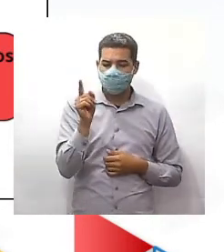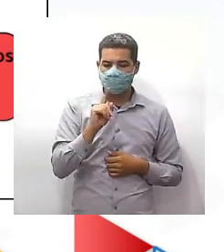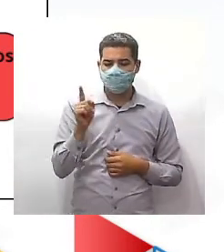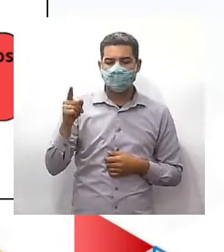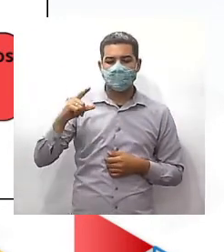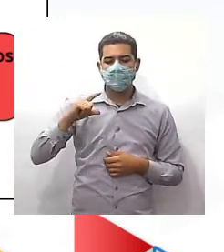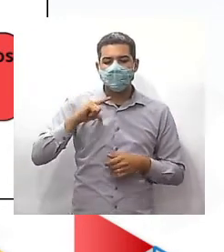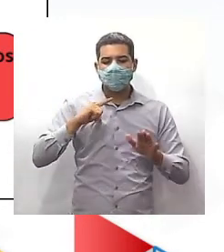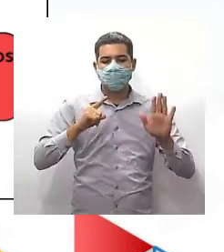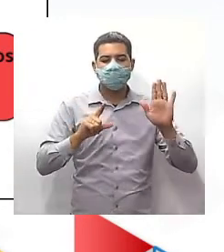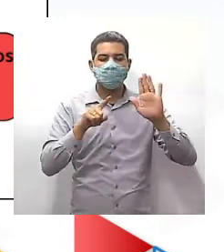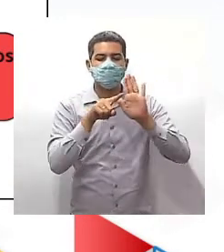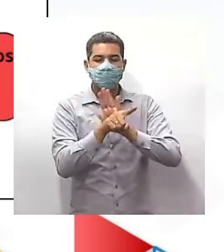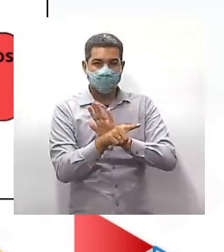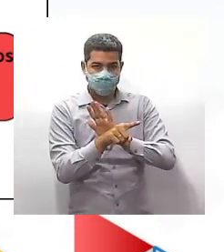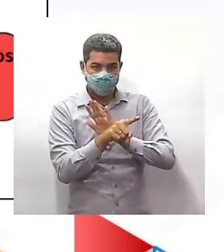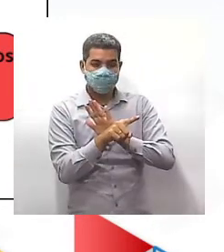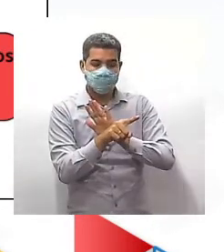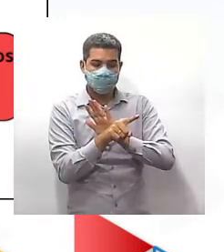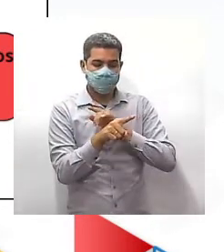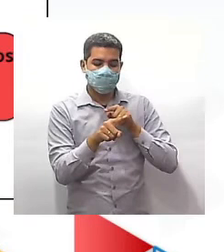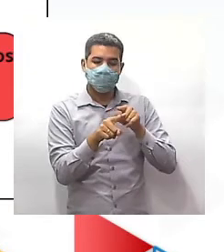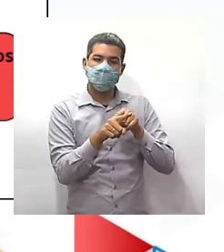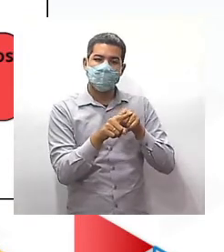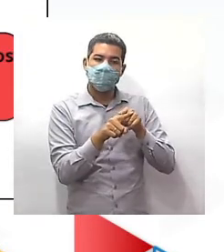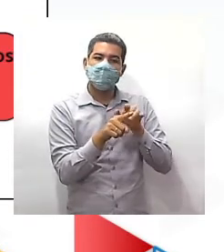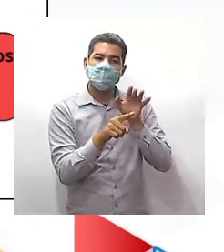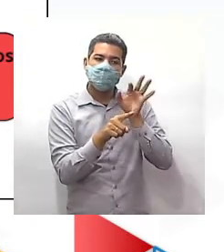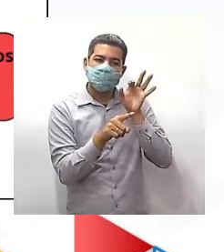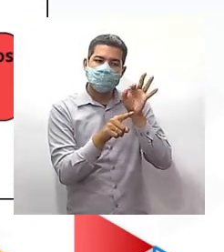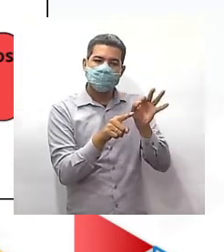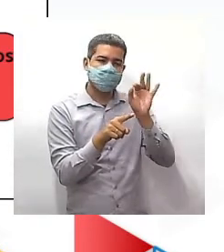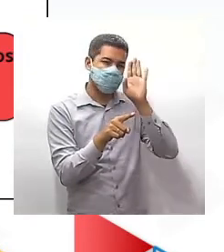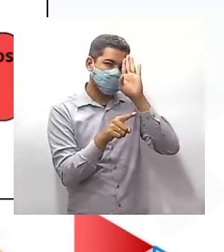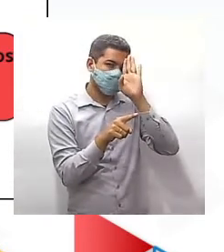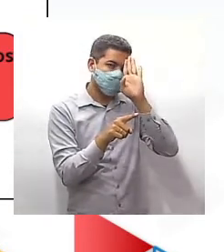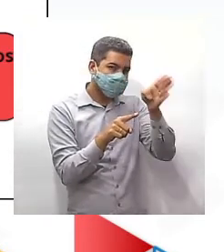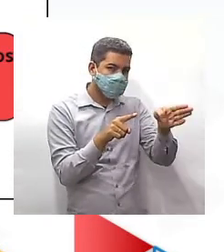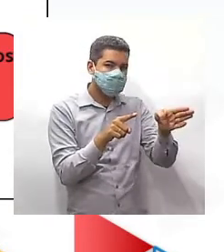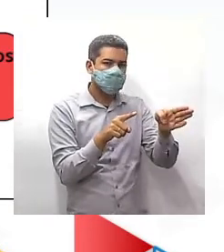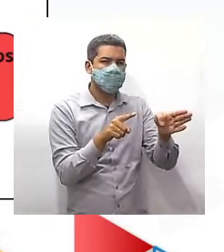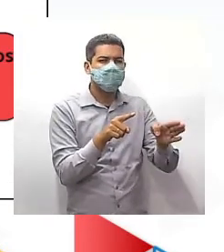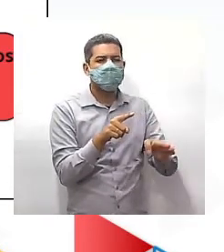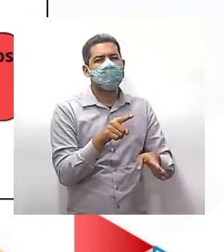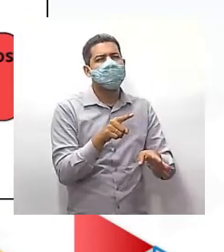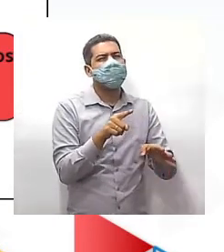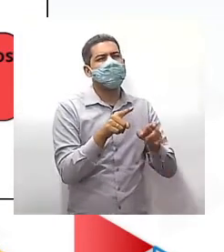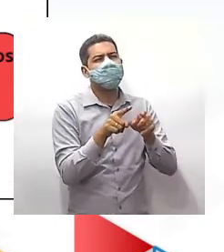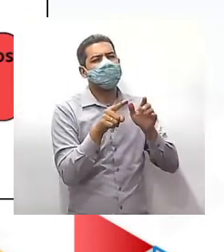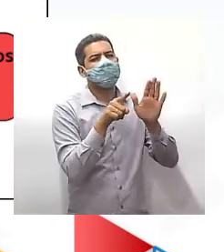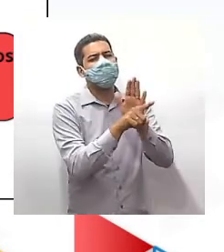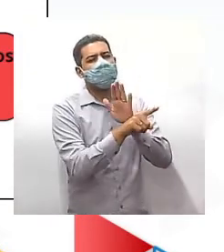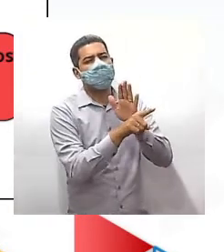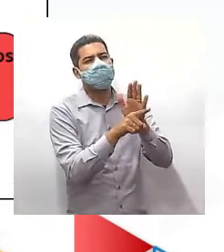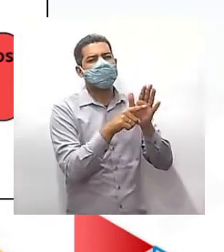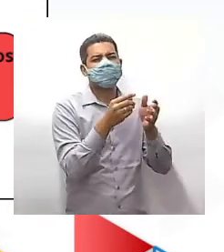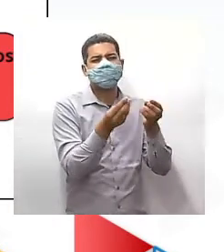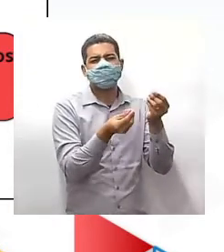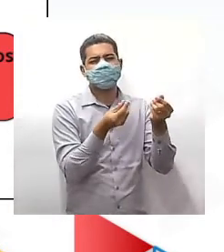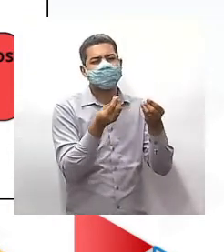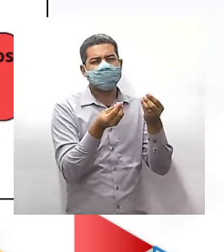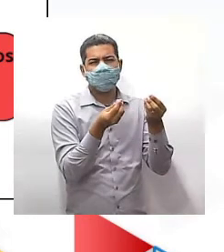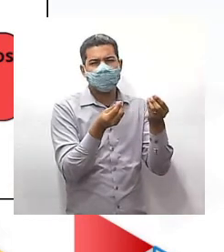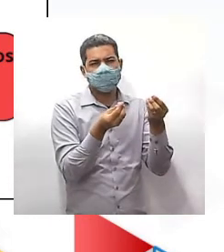a pergunta para a informação tem que ser muito precisa, tá? Não vai perguntar um monte de coisa diferentes, porque você vai